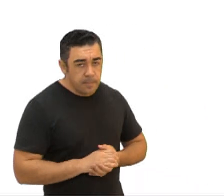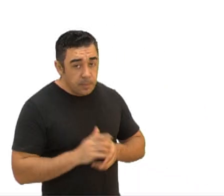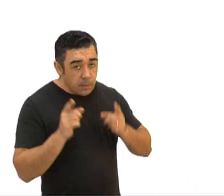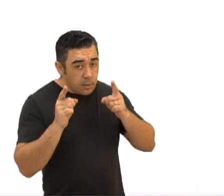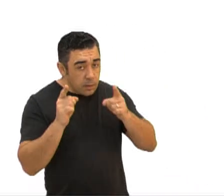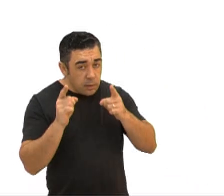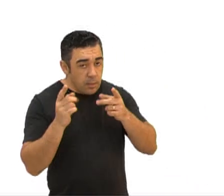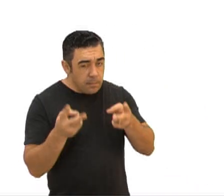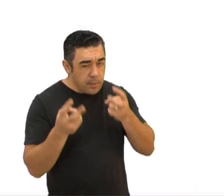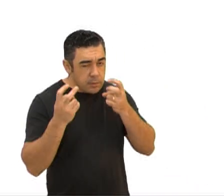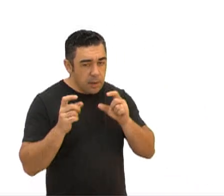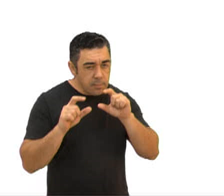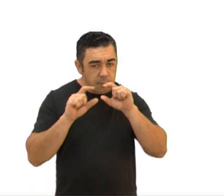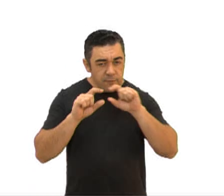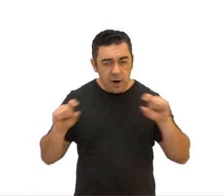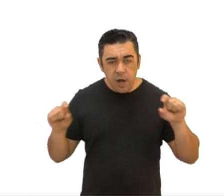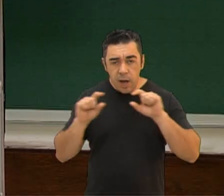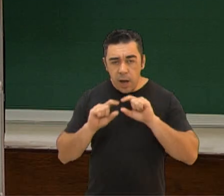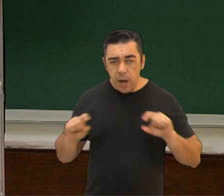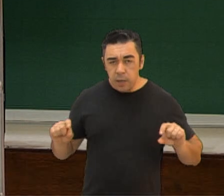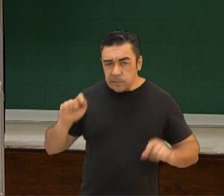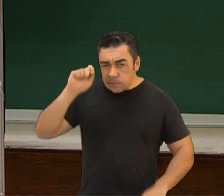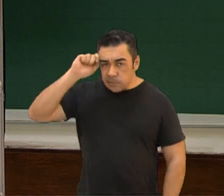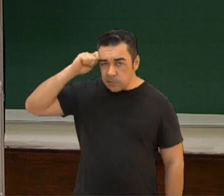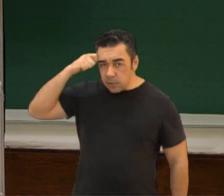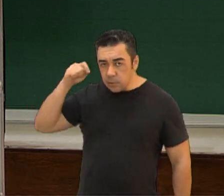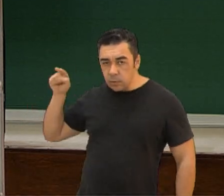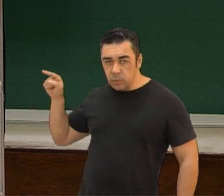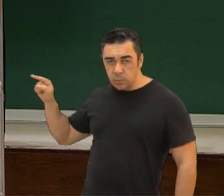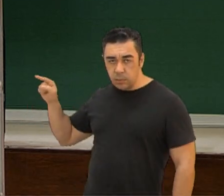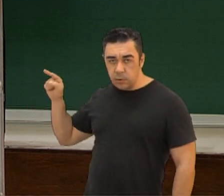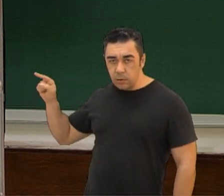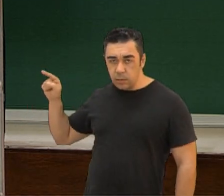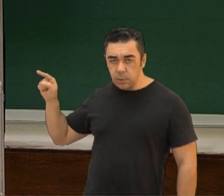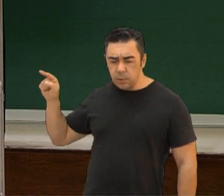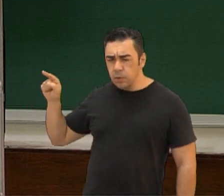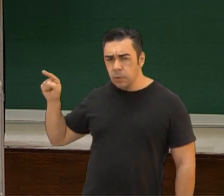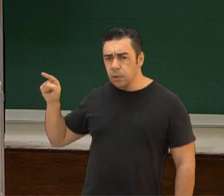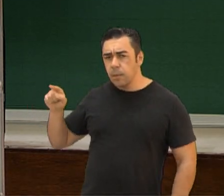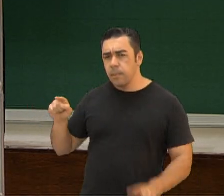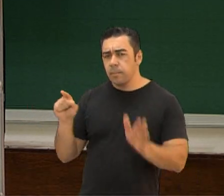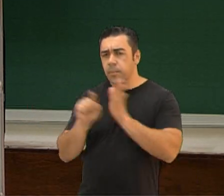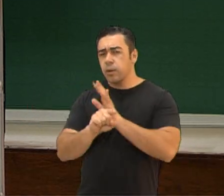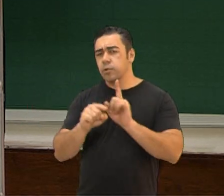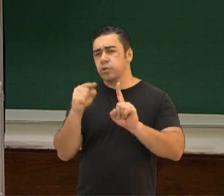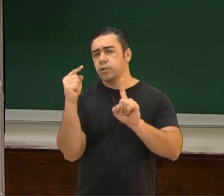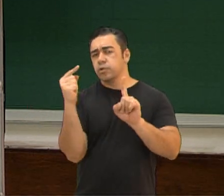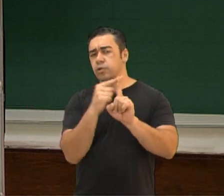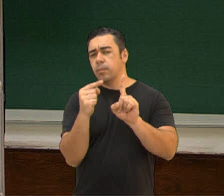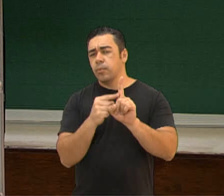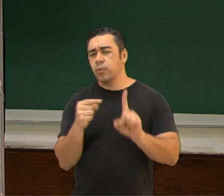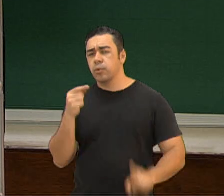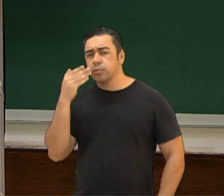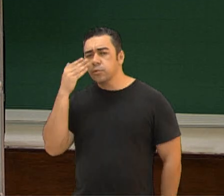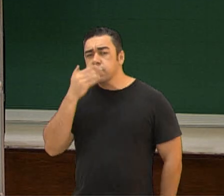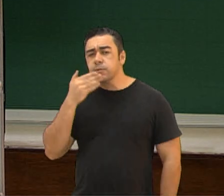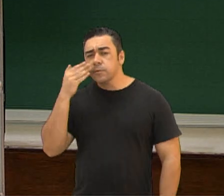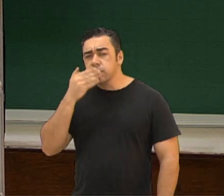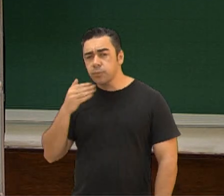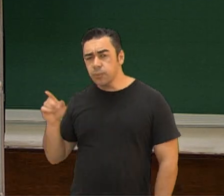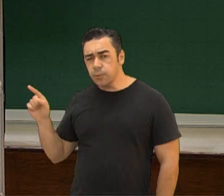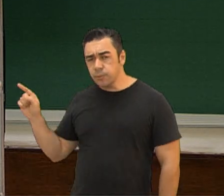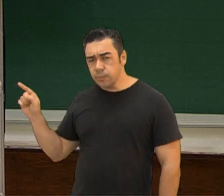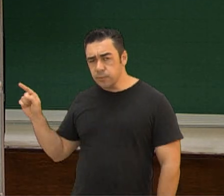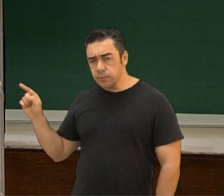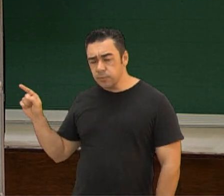algumas palavras aqui, algumas frases estão em negrito, né? Que tipo de discurso será que eu tenho nessas frases que estão